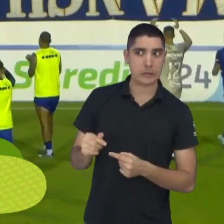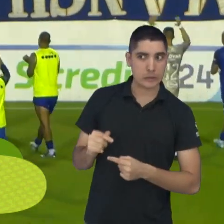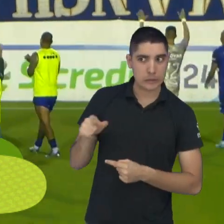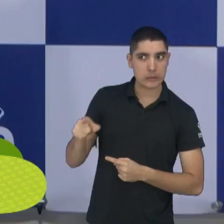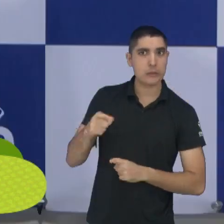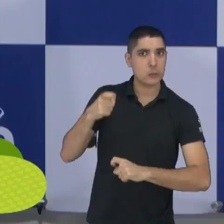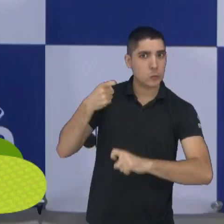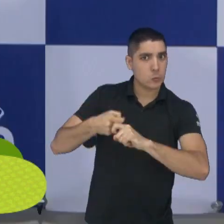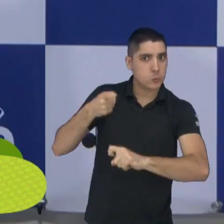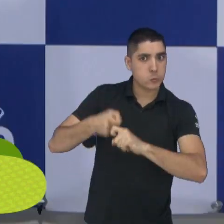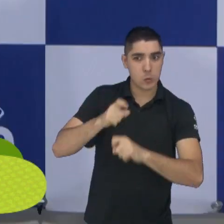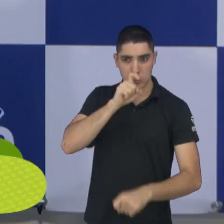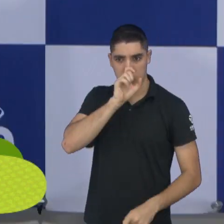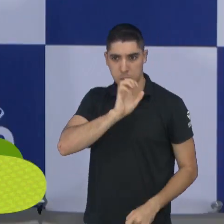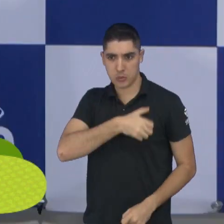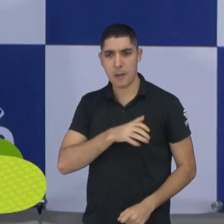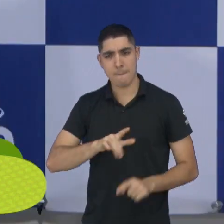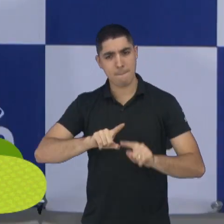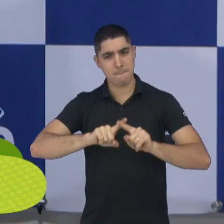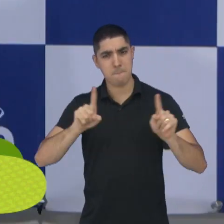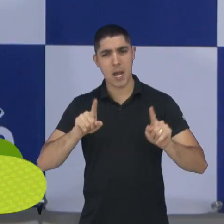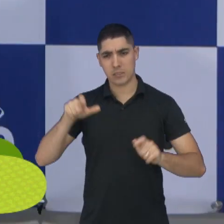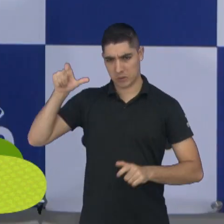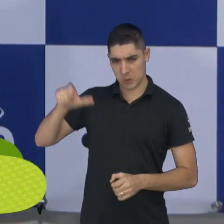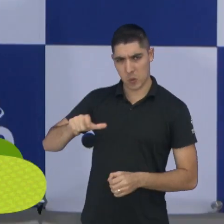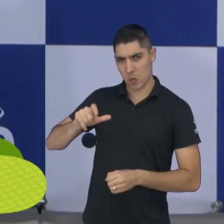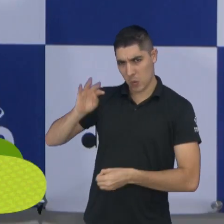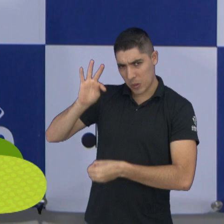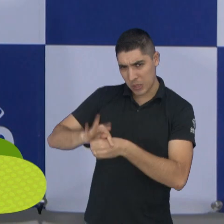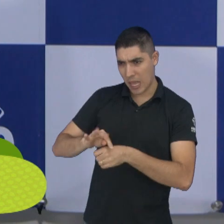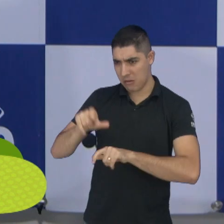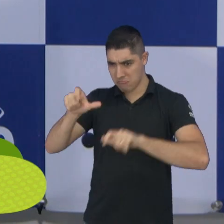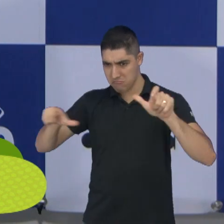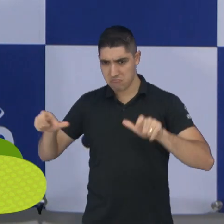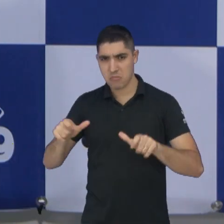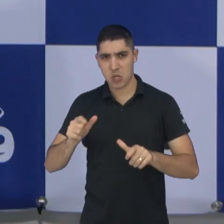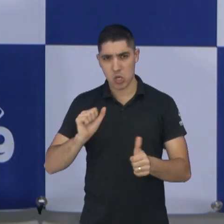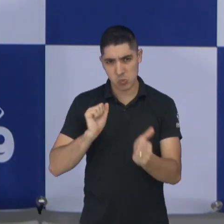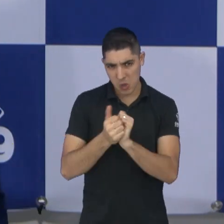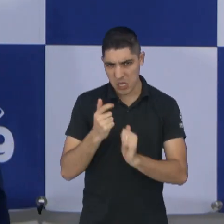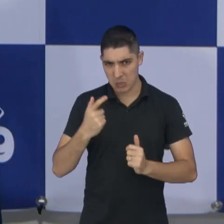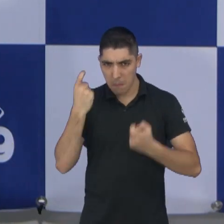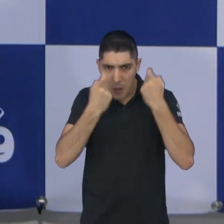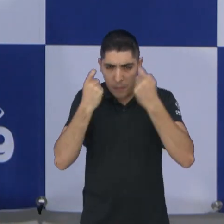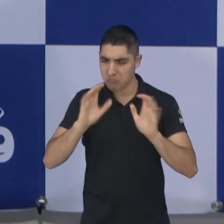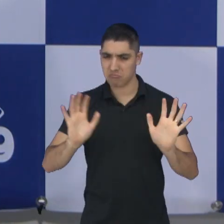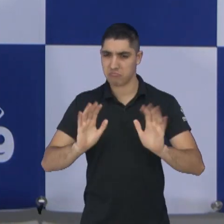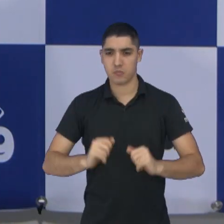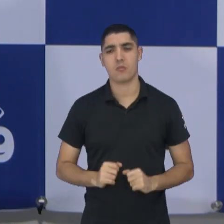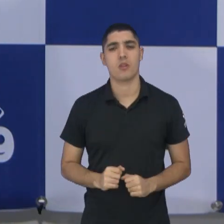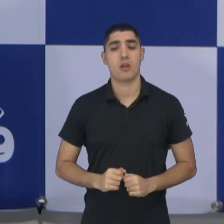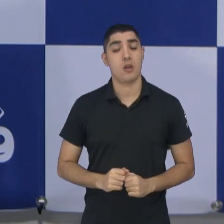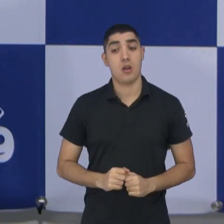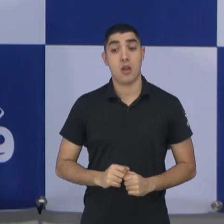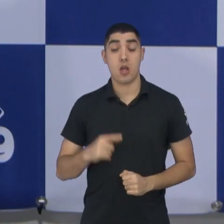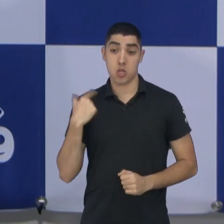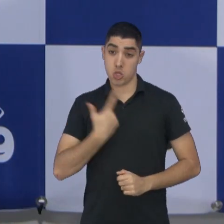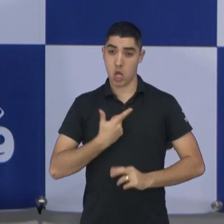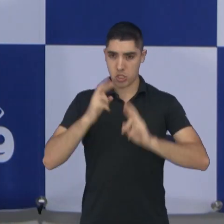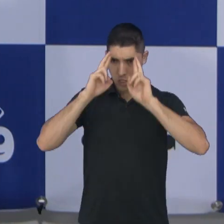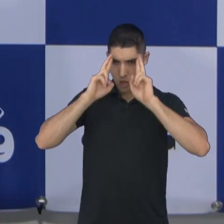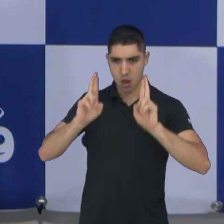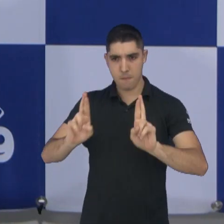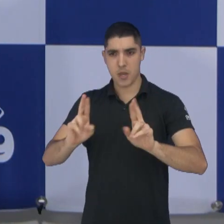campeonato. Mas nada que preocupe o treinador e os jogadores. Eu acho que o respeito vem desde a Copa Paulista, né? A gente fez um